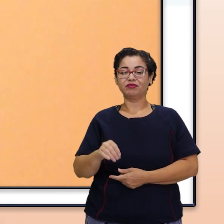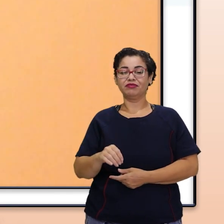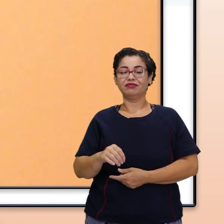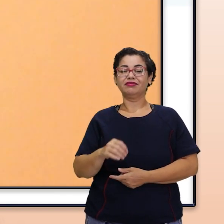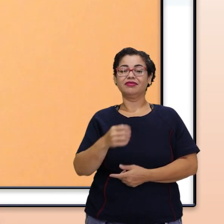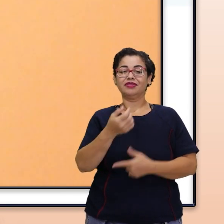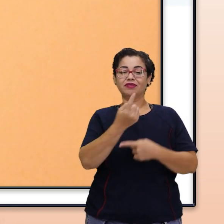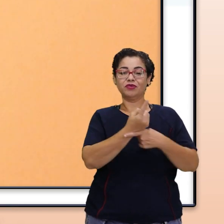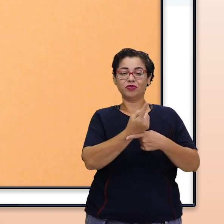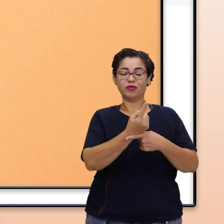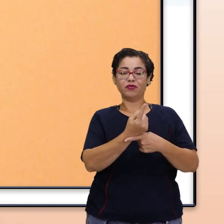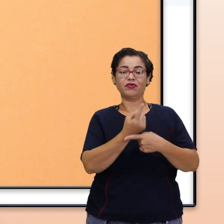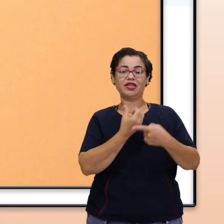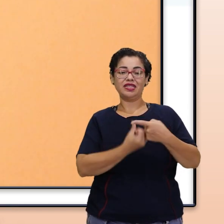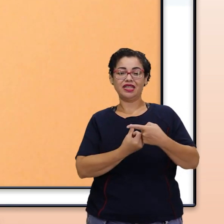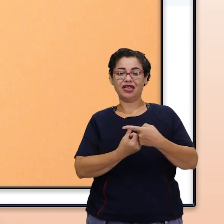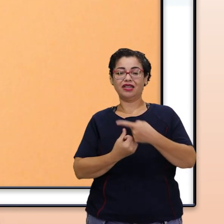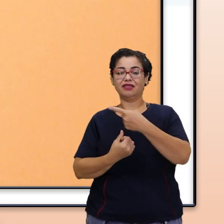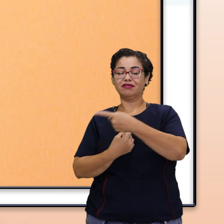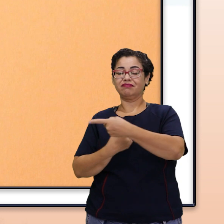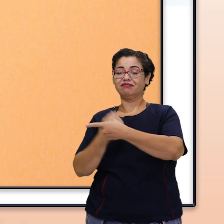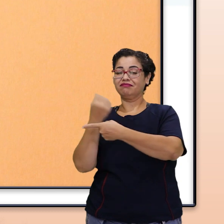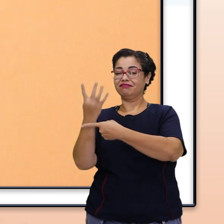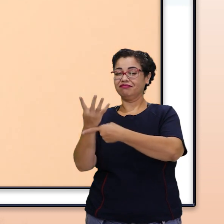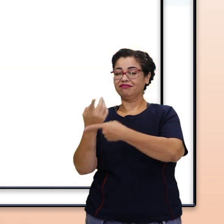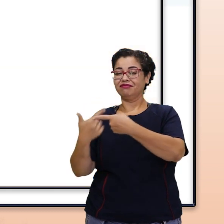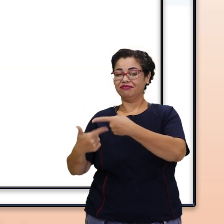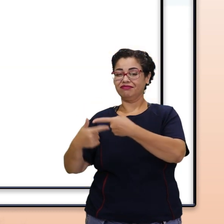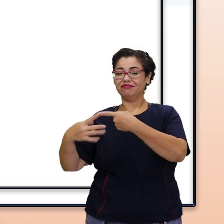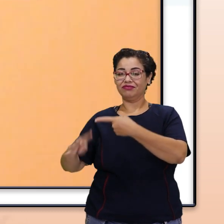mínimo múltiplo comum é 24,